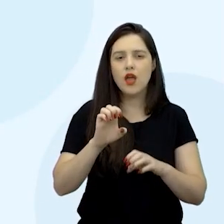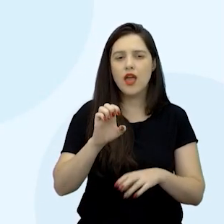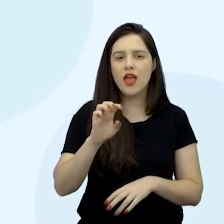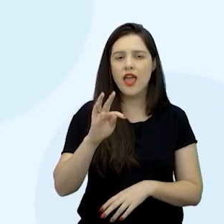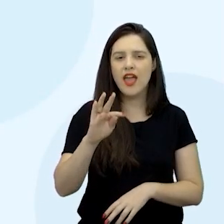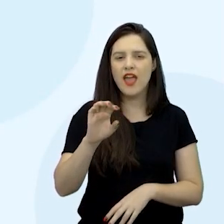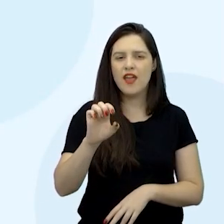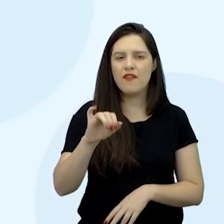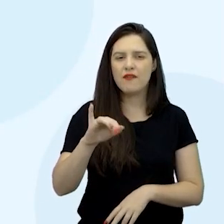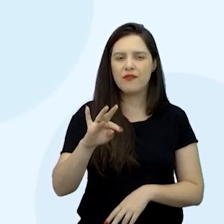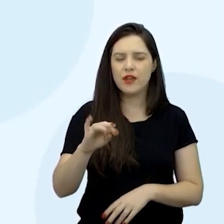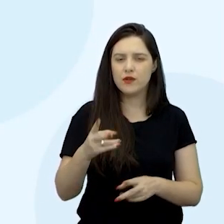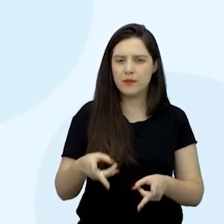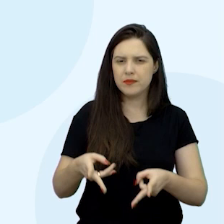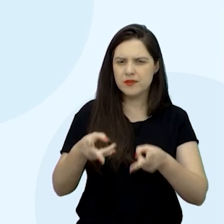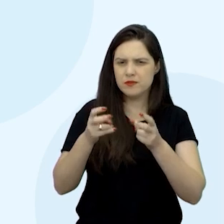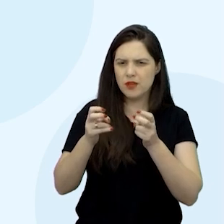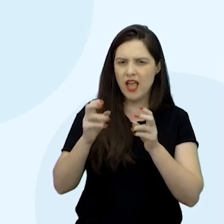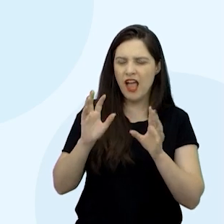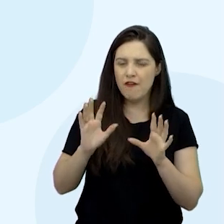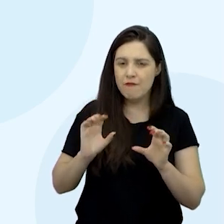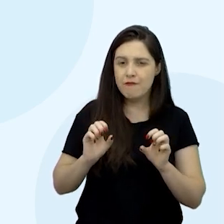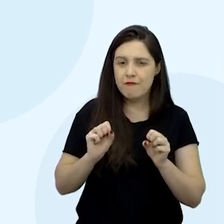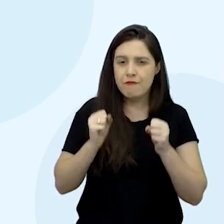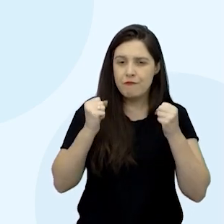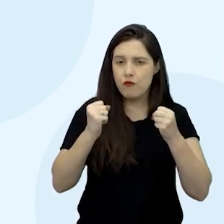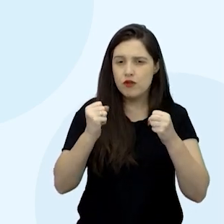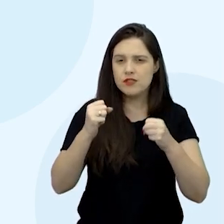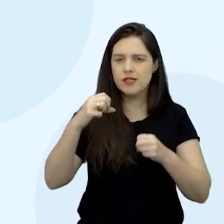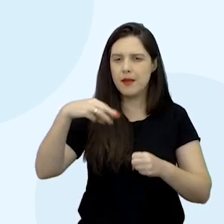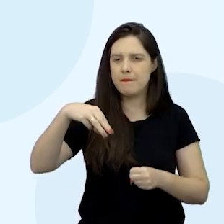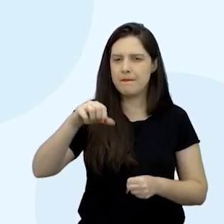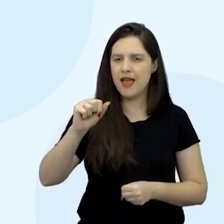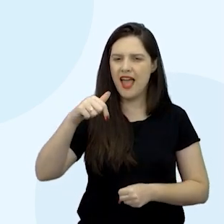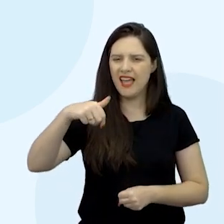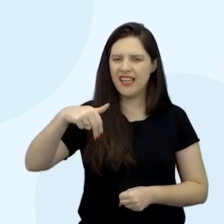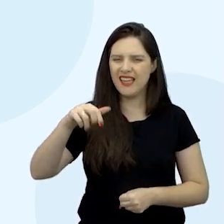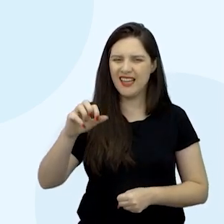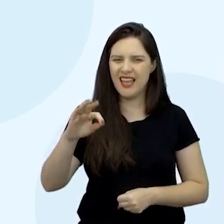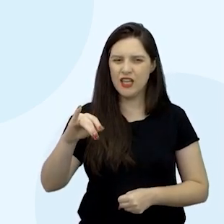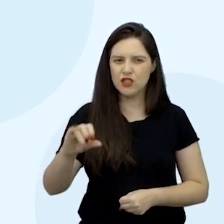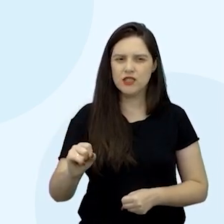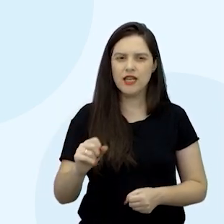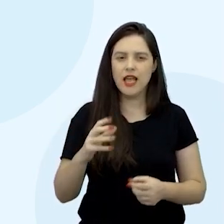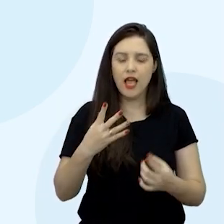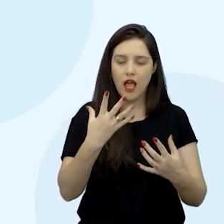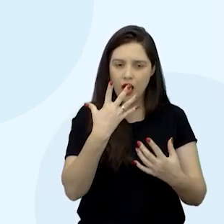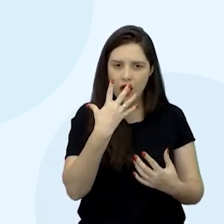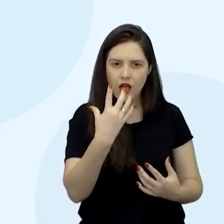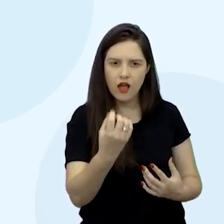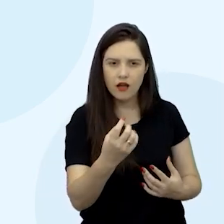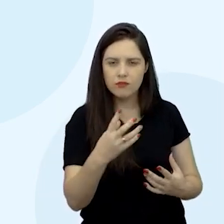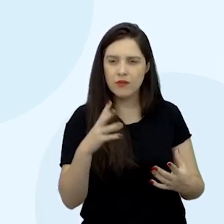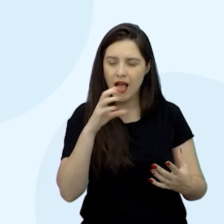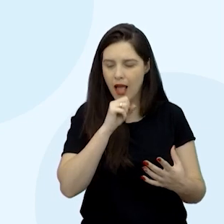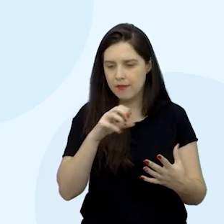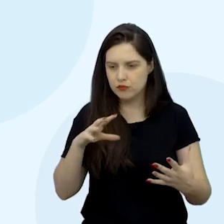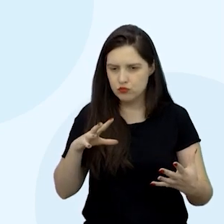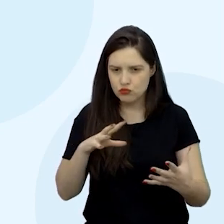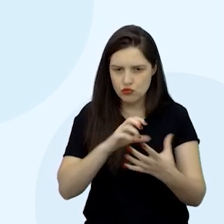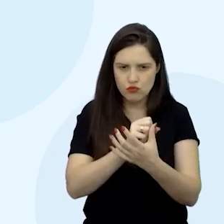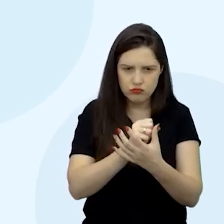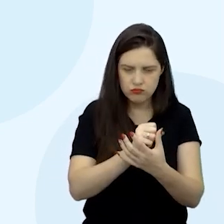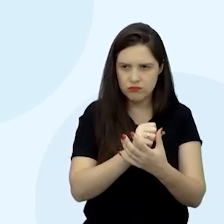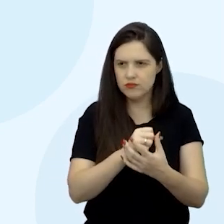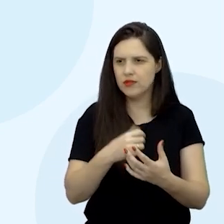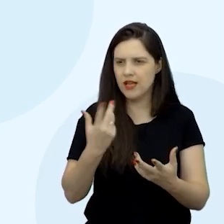força magnética de atração ou também de repulsão. Então aqui, mostra aqui, ó, como que seria a distribuição das